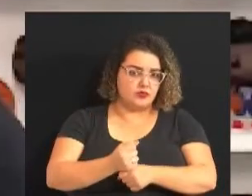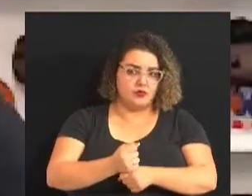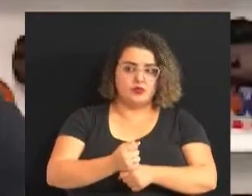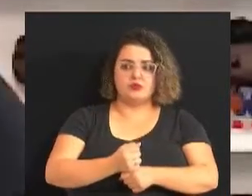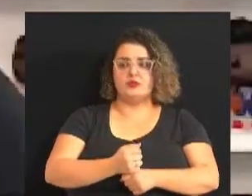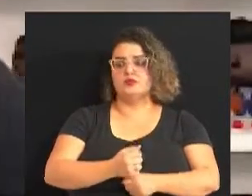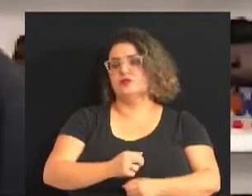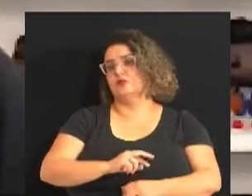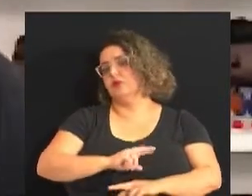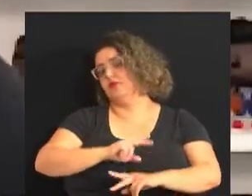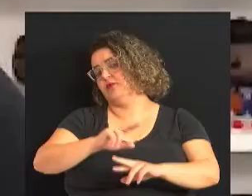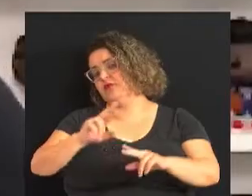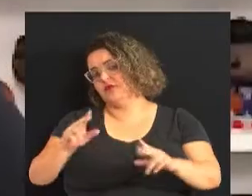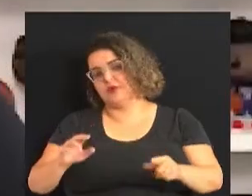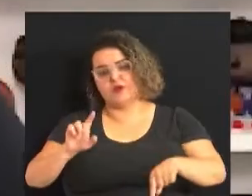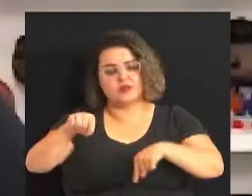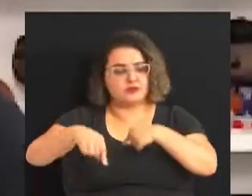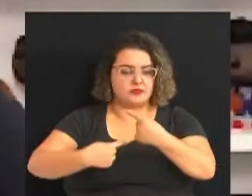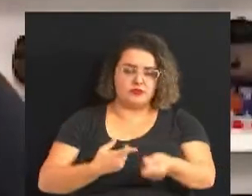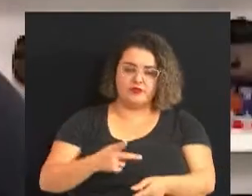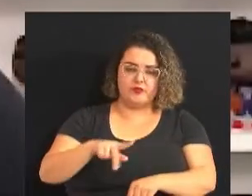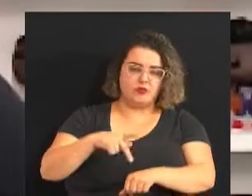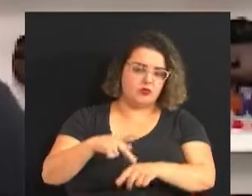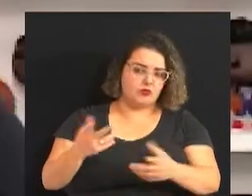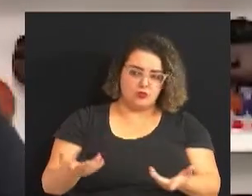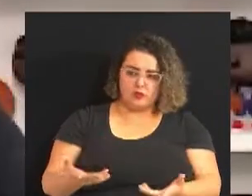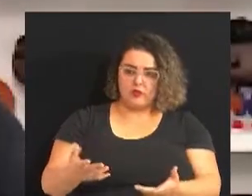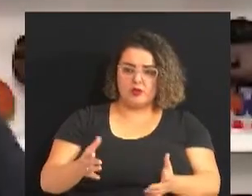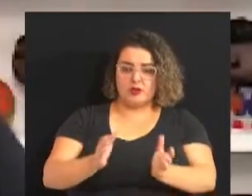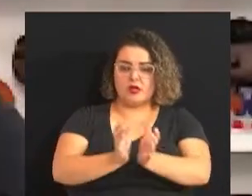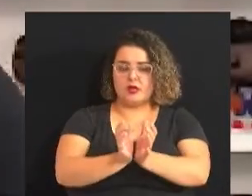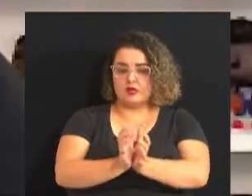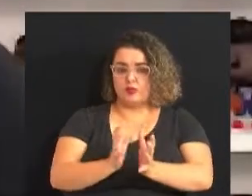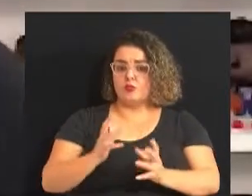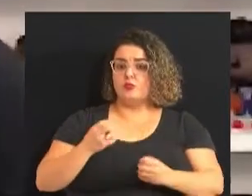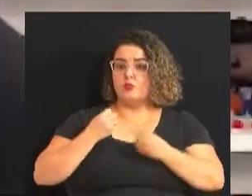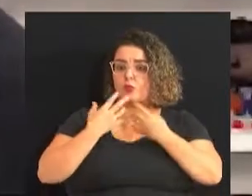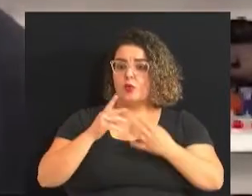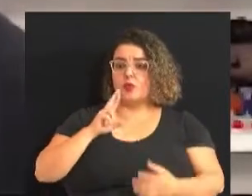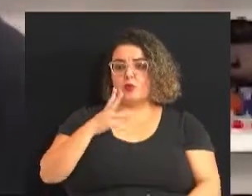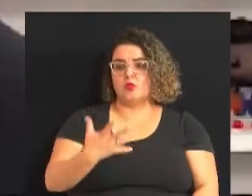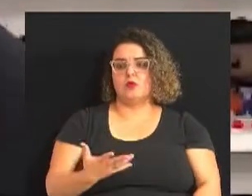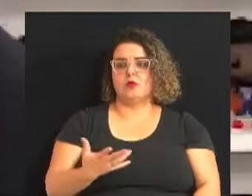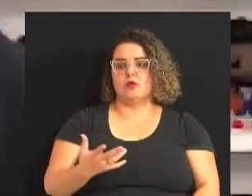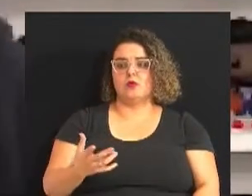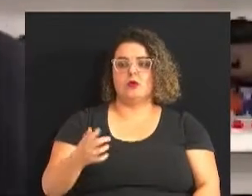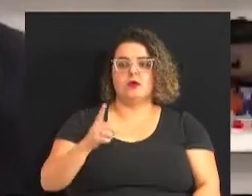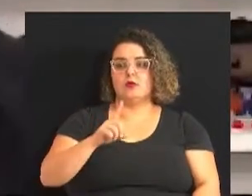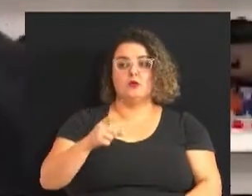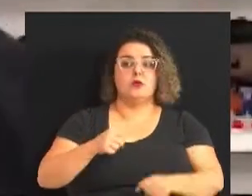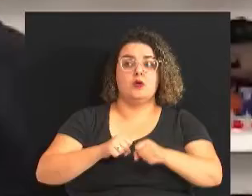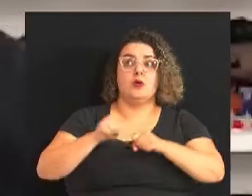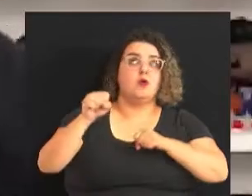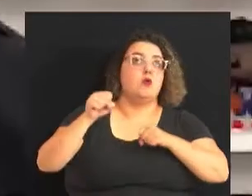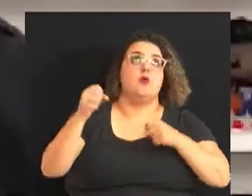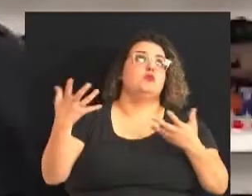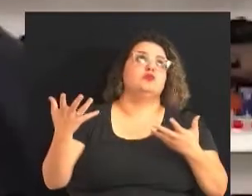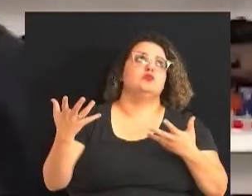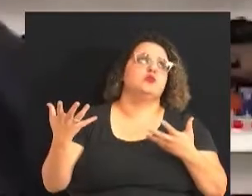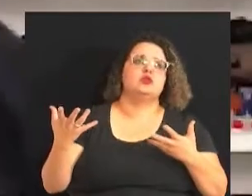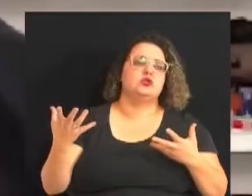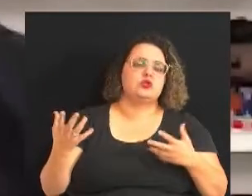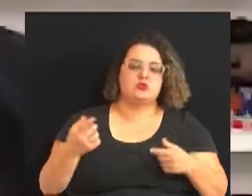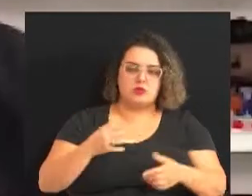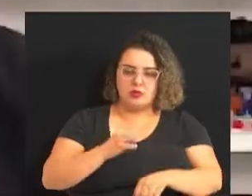estrangeiros, a seleção adquiriu muitos bons resultados. Ele não era um super treinador de ponta, não era o